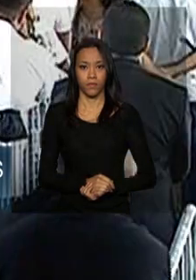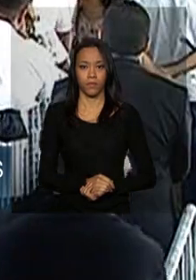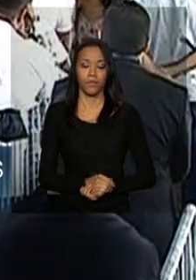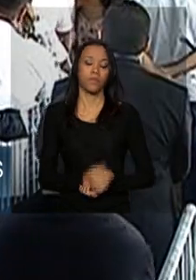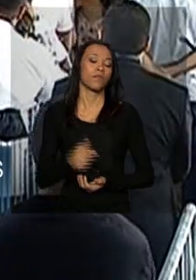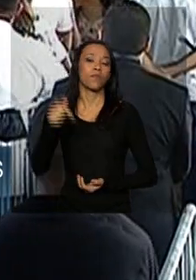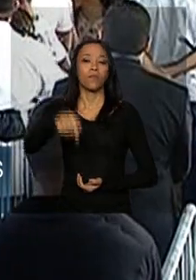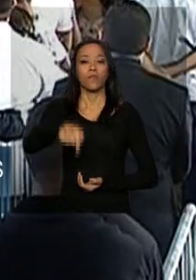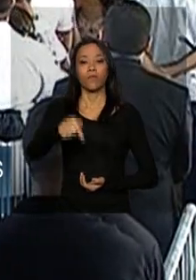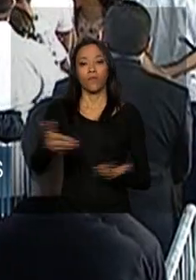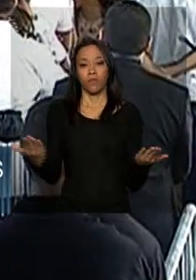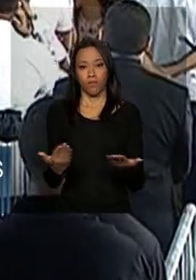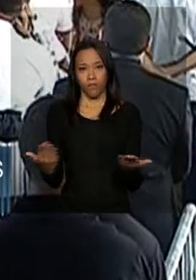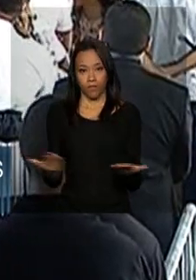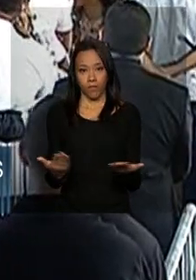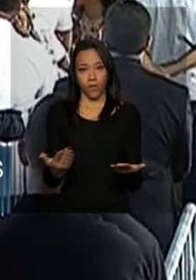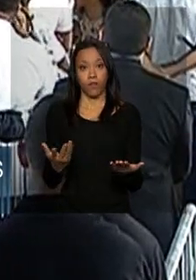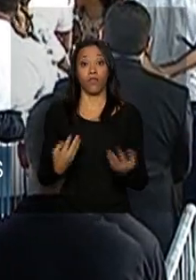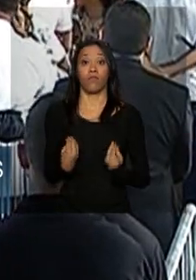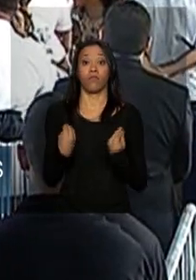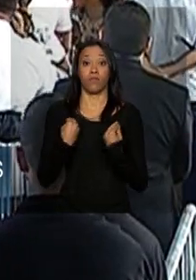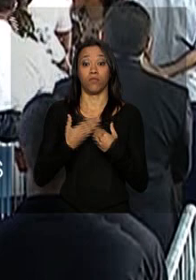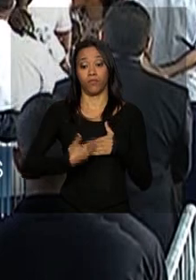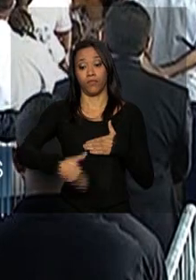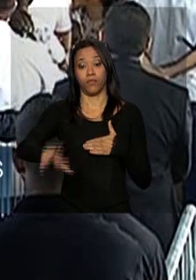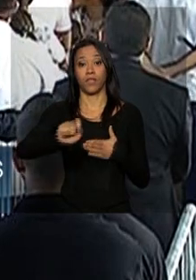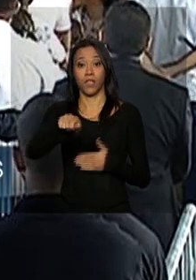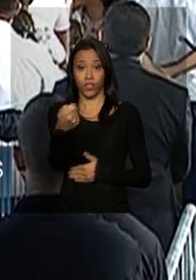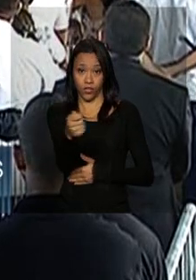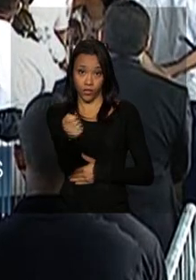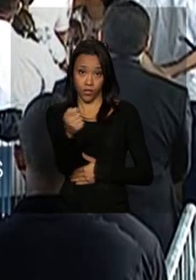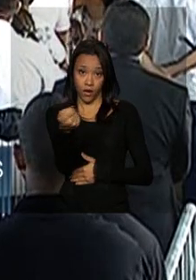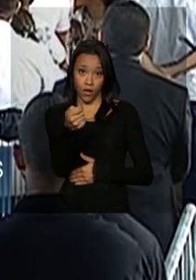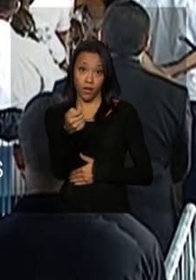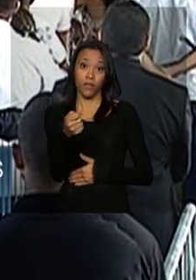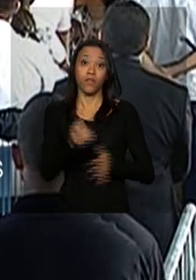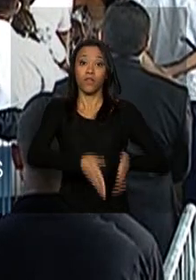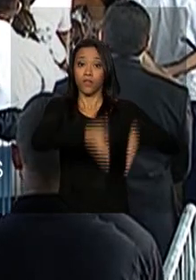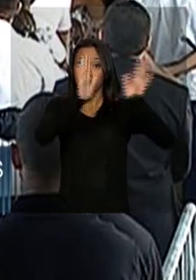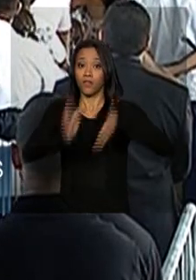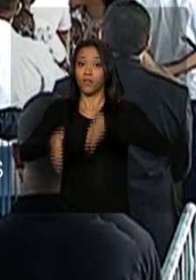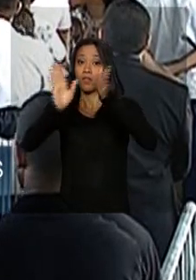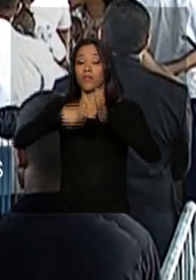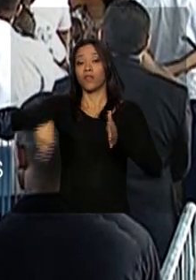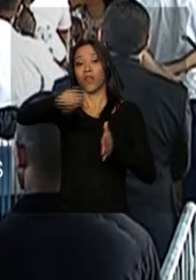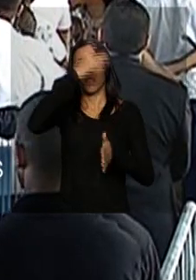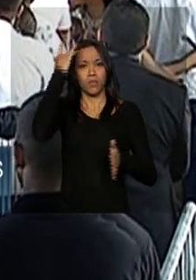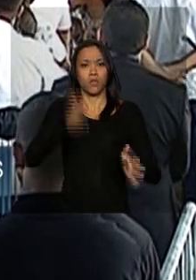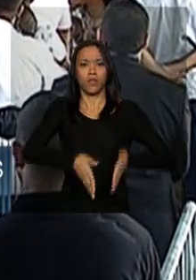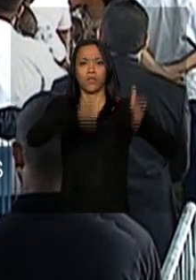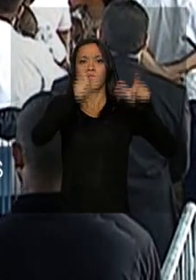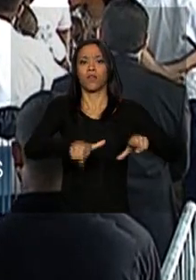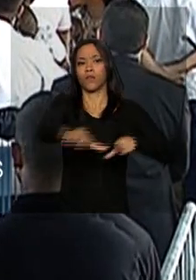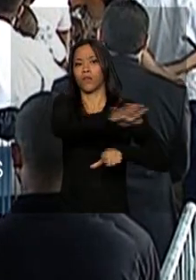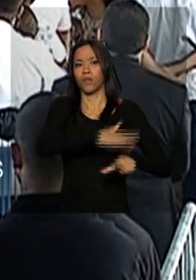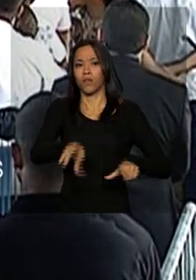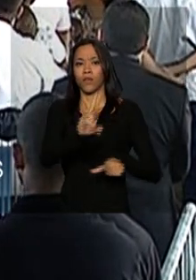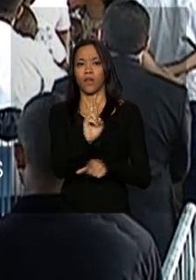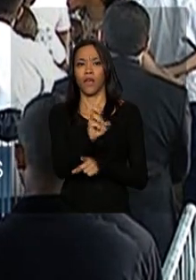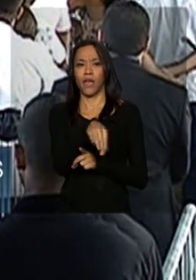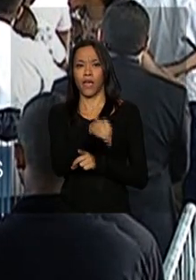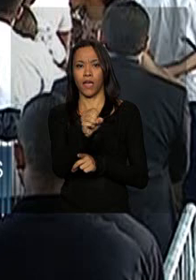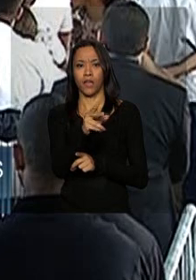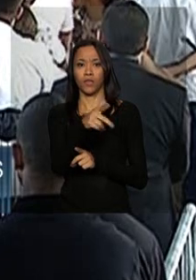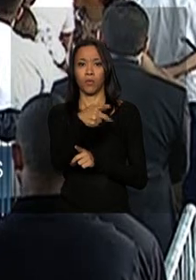Neste momento, procederemos à entrega das chaves de unidades habitacionais aos moradores dos residenciais Recanto